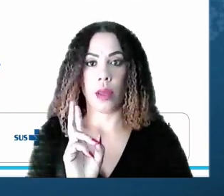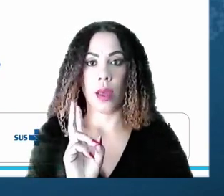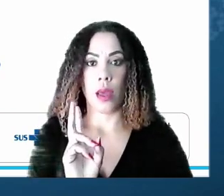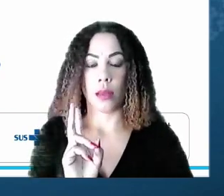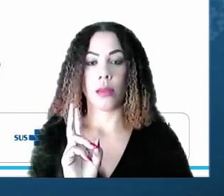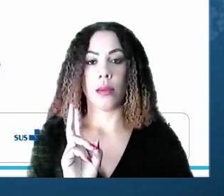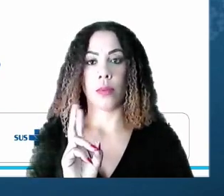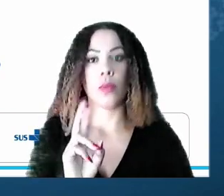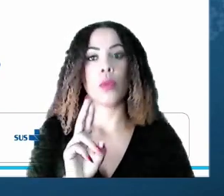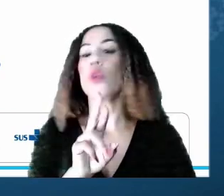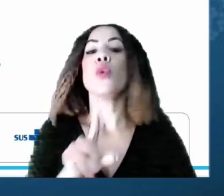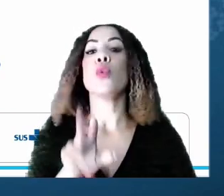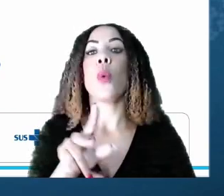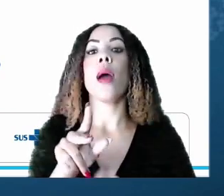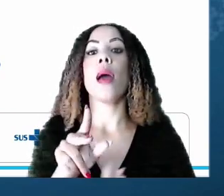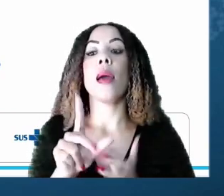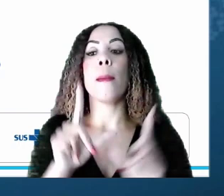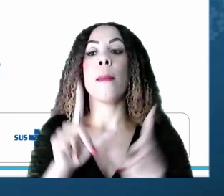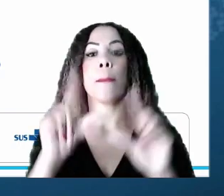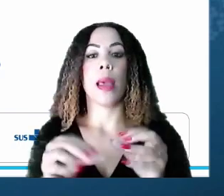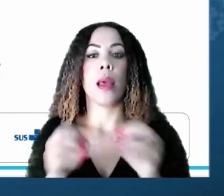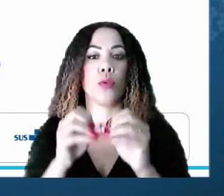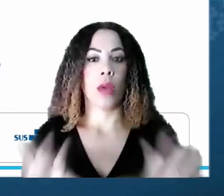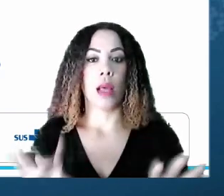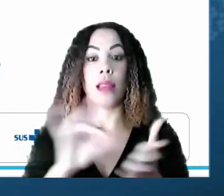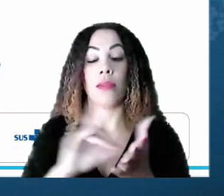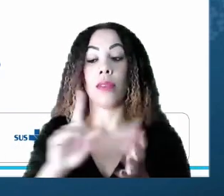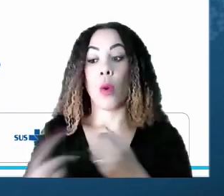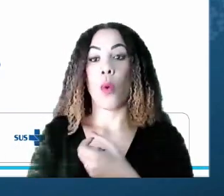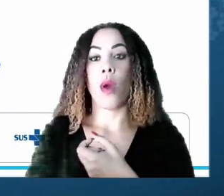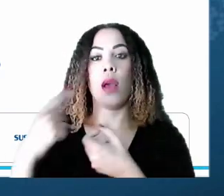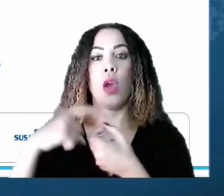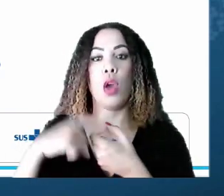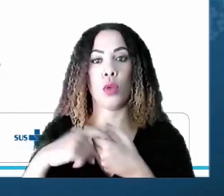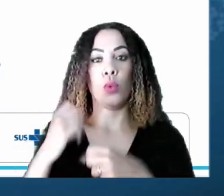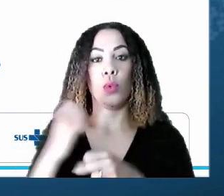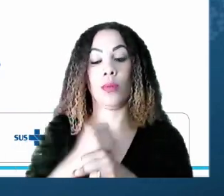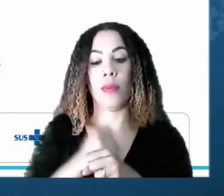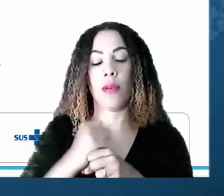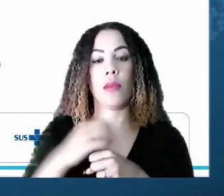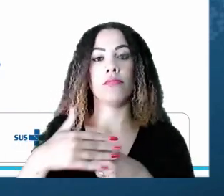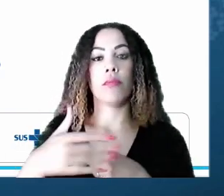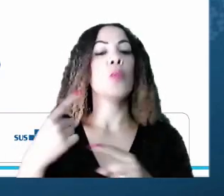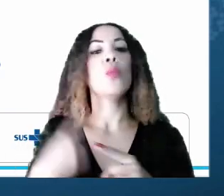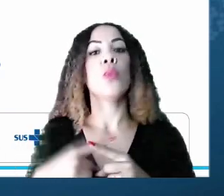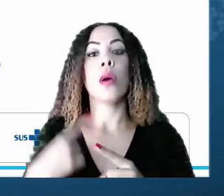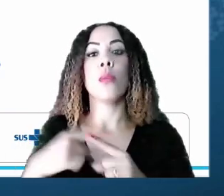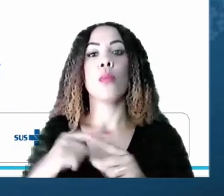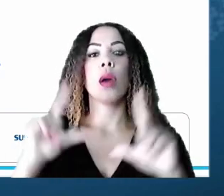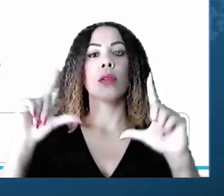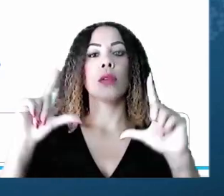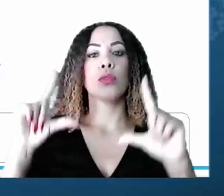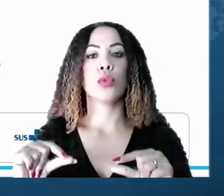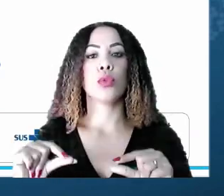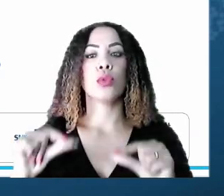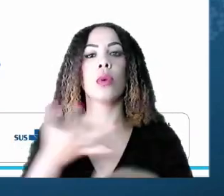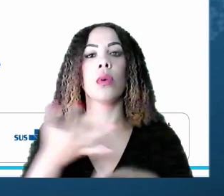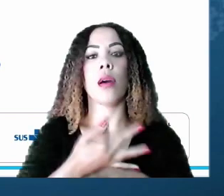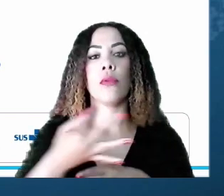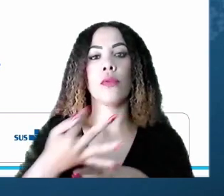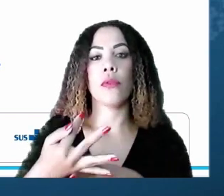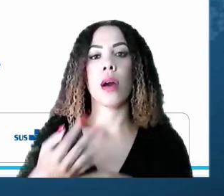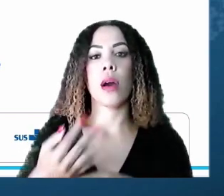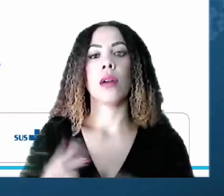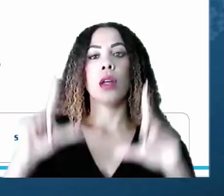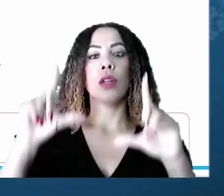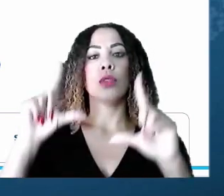você deixa de gastar, é um retorno que você tem ao longo dos anos, porque você reduz o absenteísmo, você reduz a sobrecarga